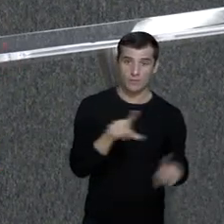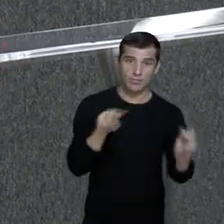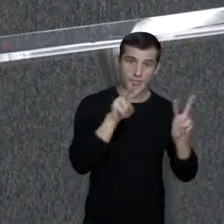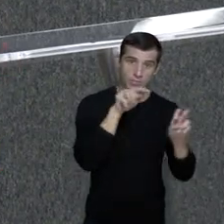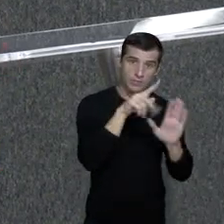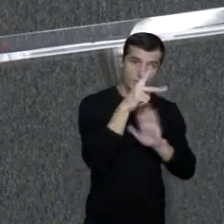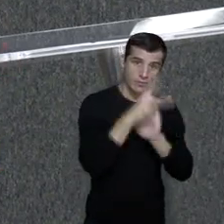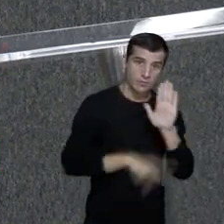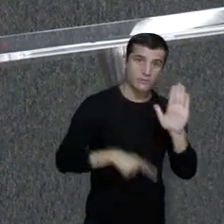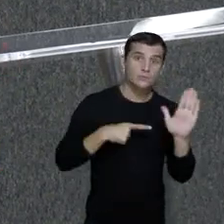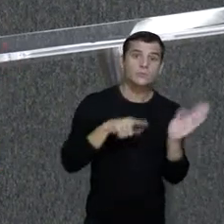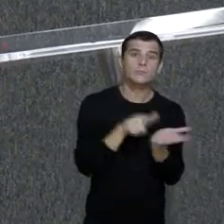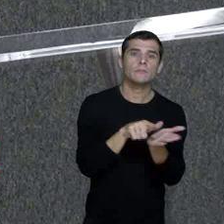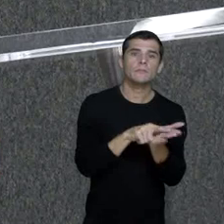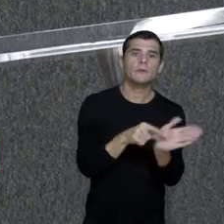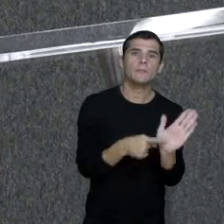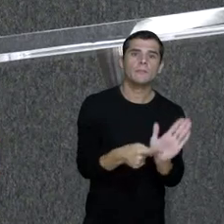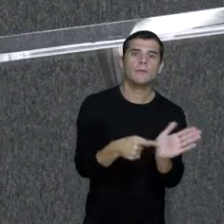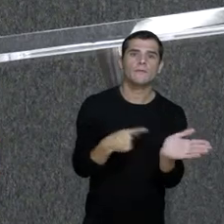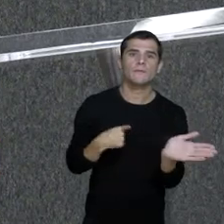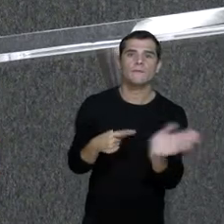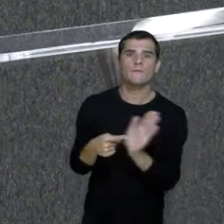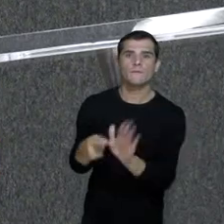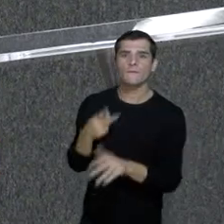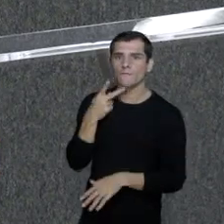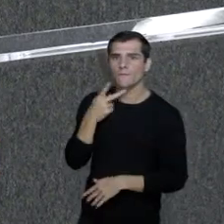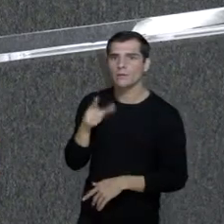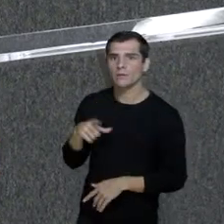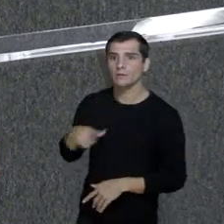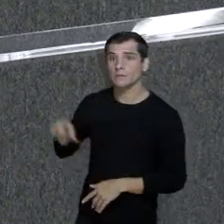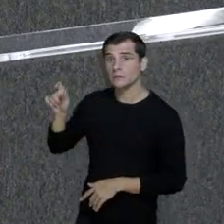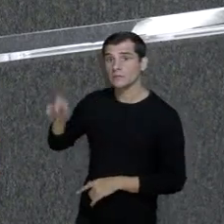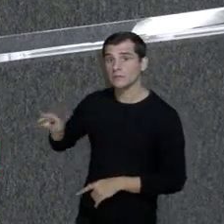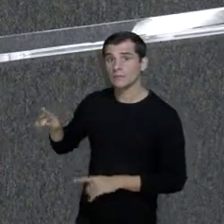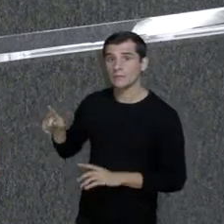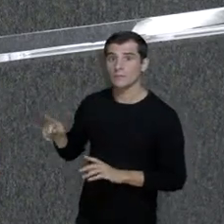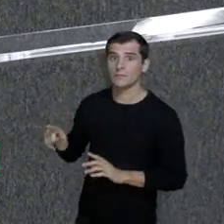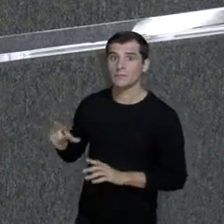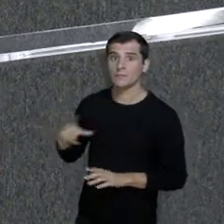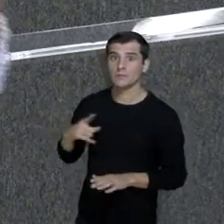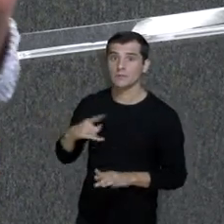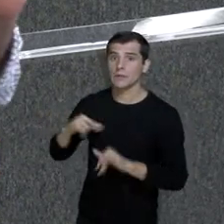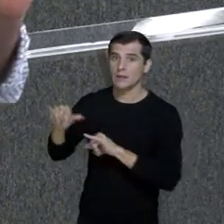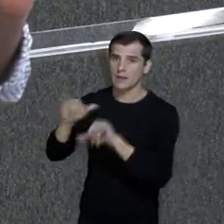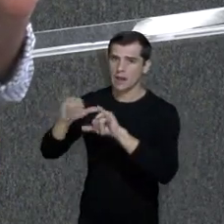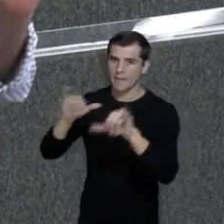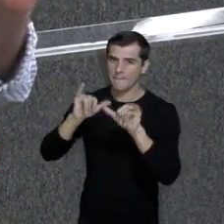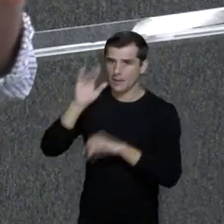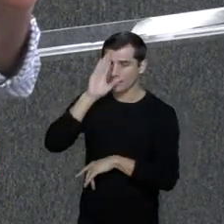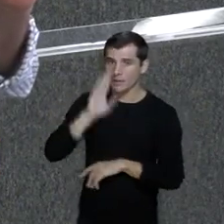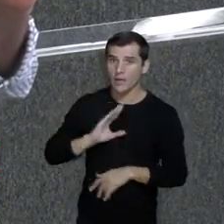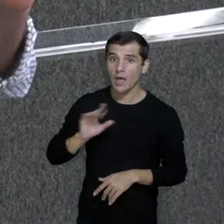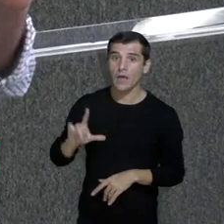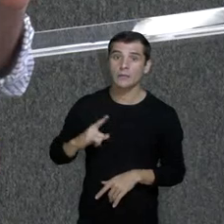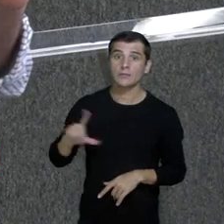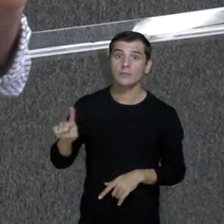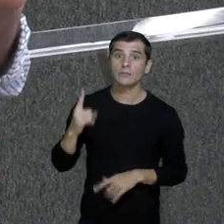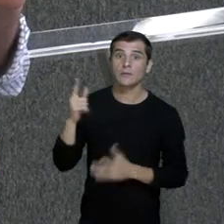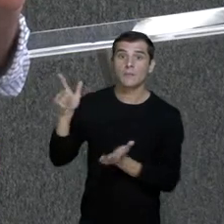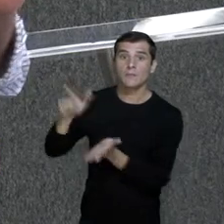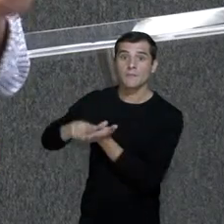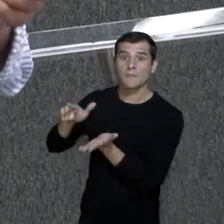papel o tu vê o que pode ocorrer Luciano um dos campanha toda gratuita um dos papéis a gente foi usar um papel